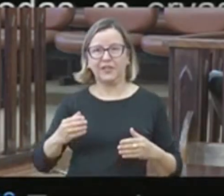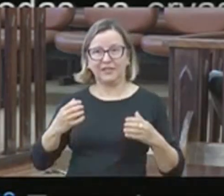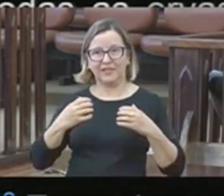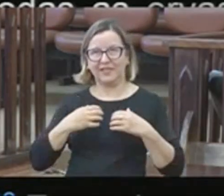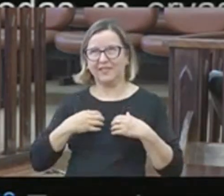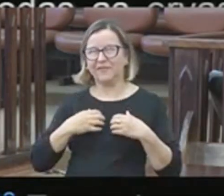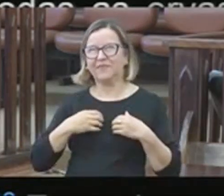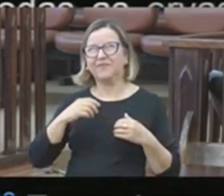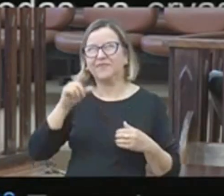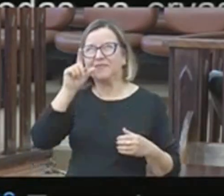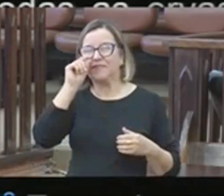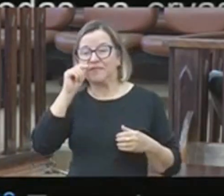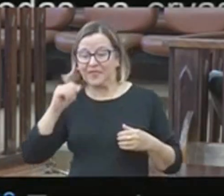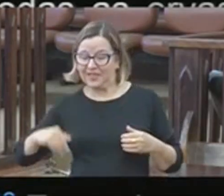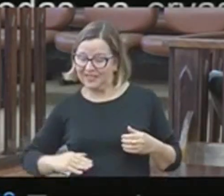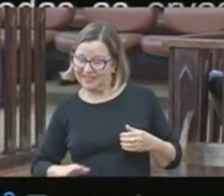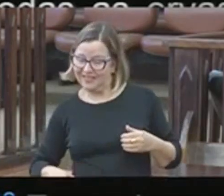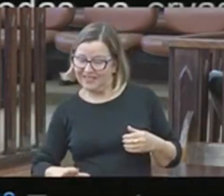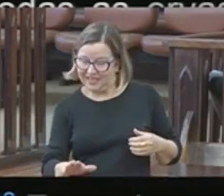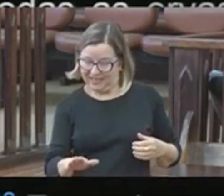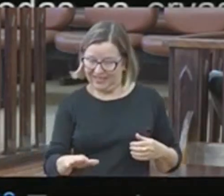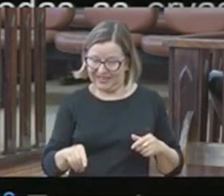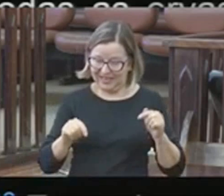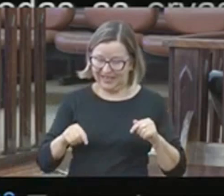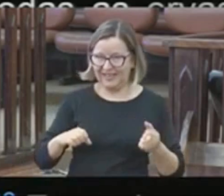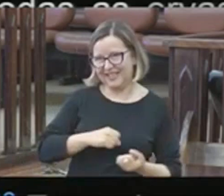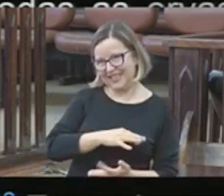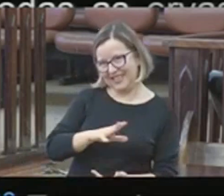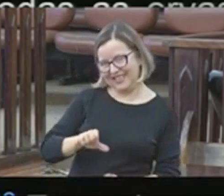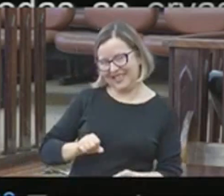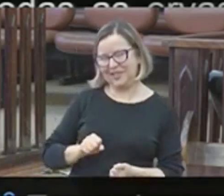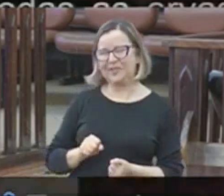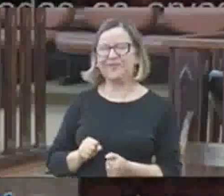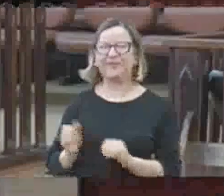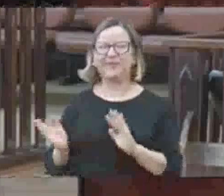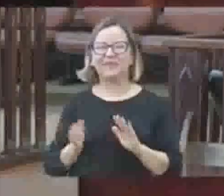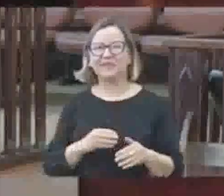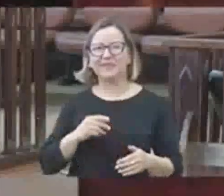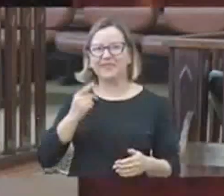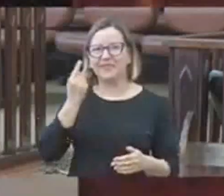rasteja pela terra. Para o homem